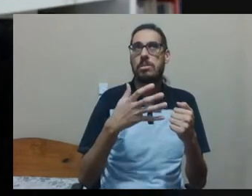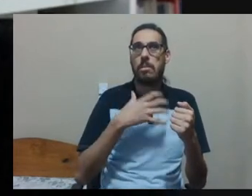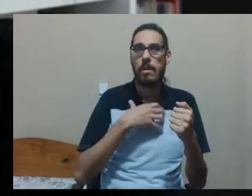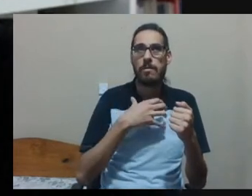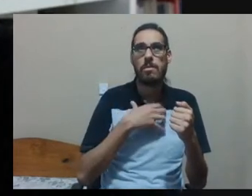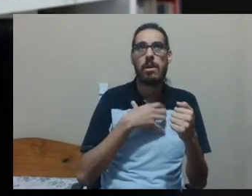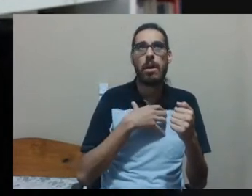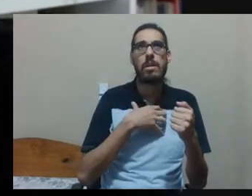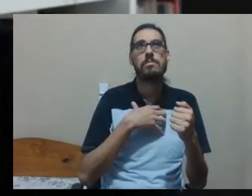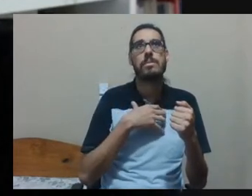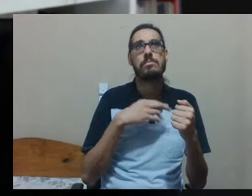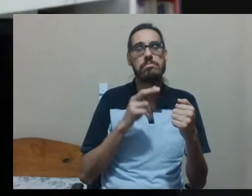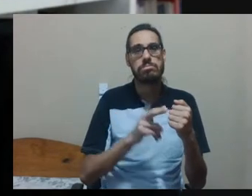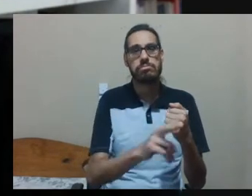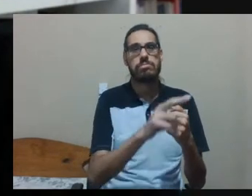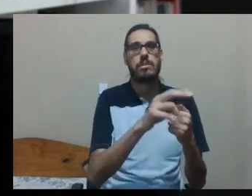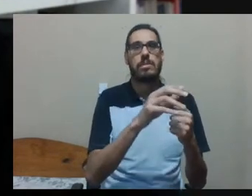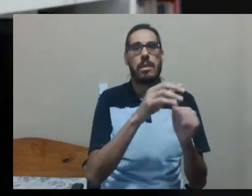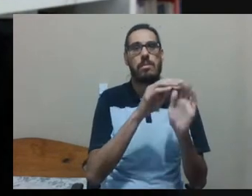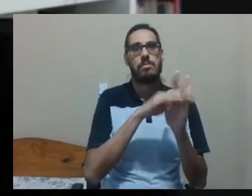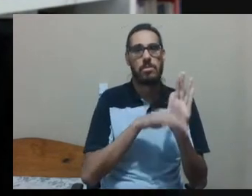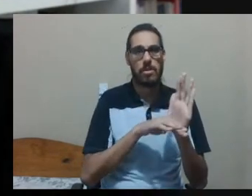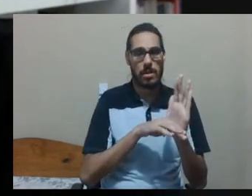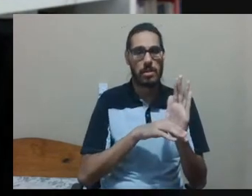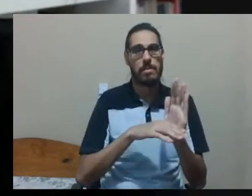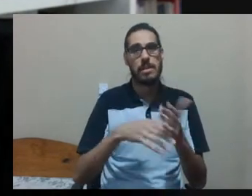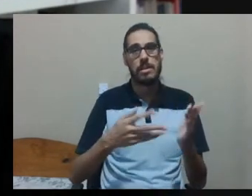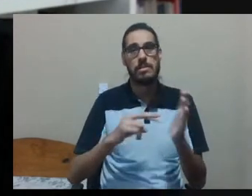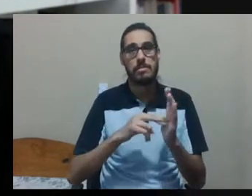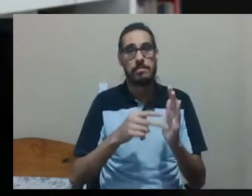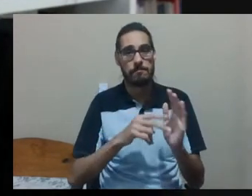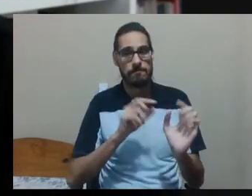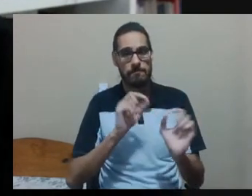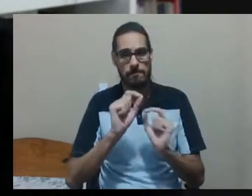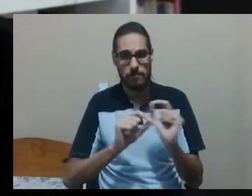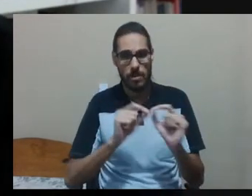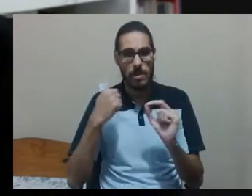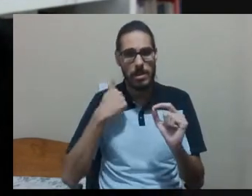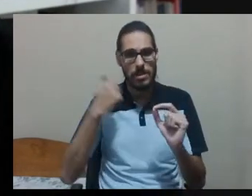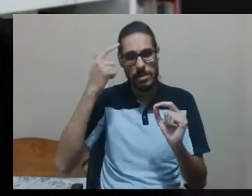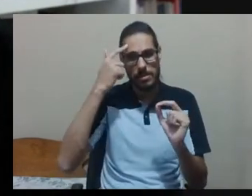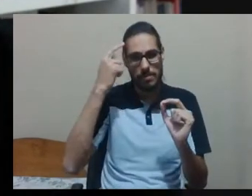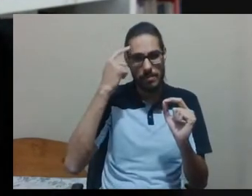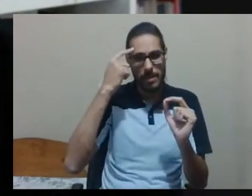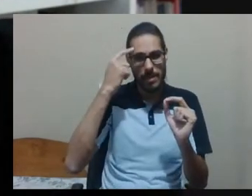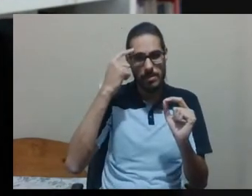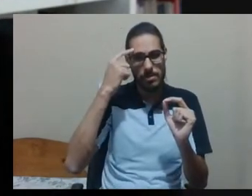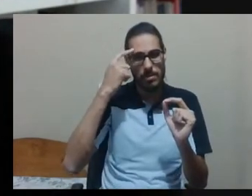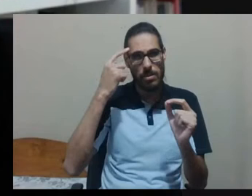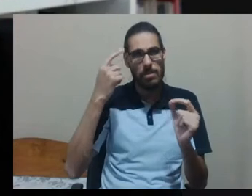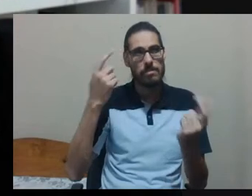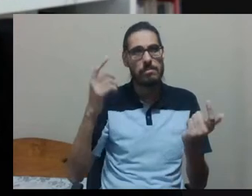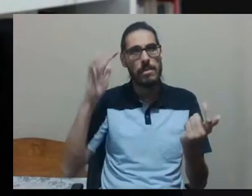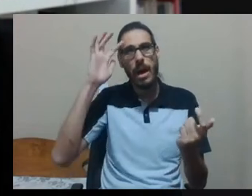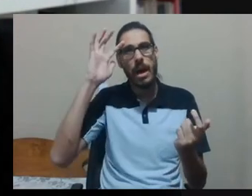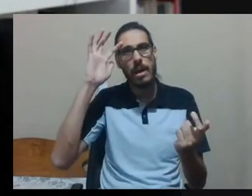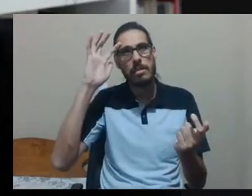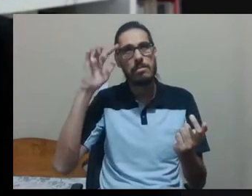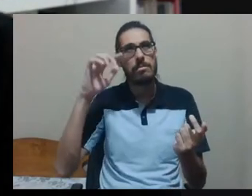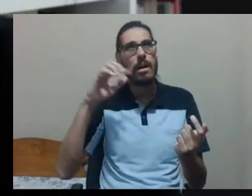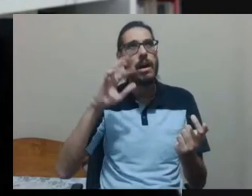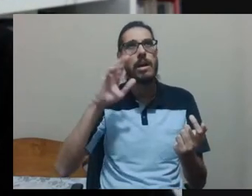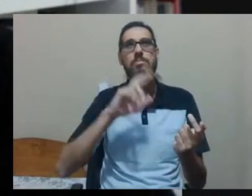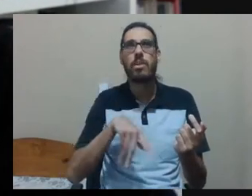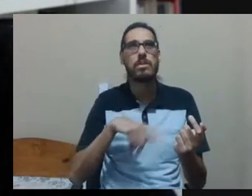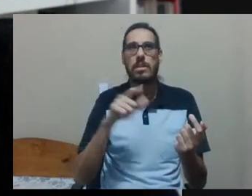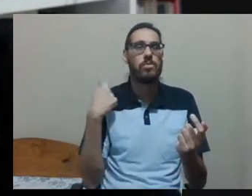dos programas. Nesse sentido, nós achamos que a saída não é impor aos técnicos administrativos o trabalho em mais de